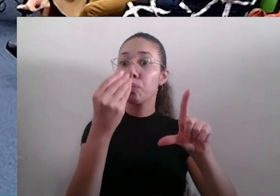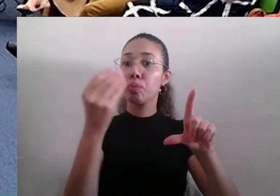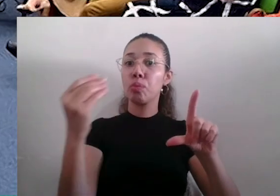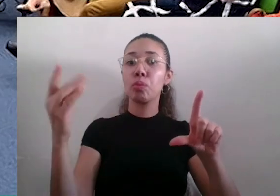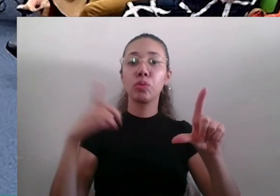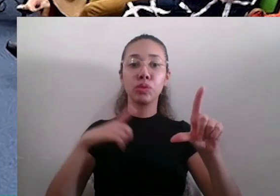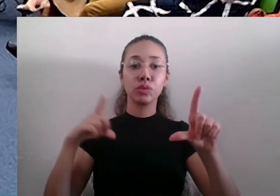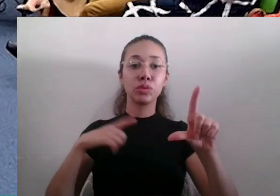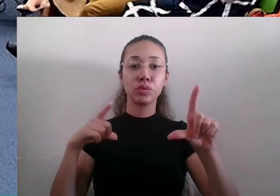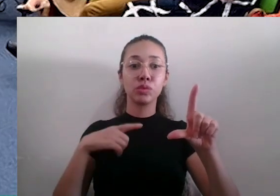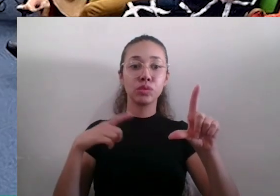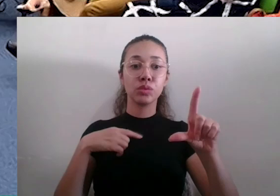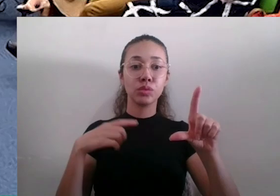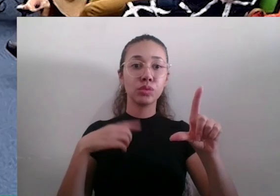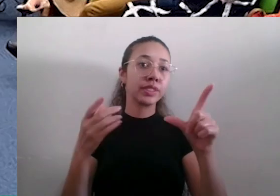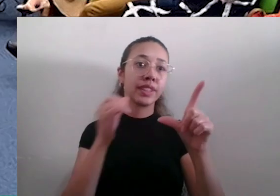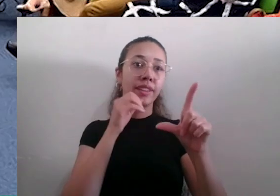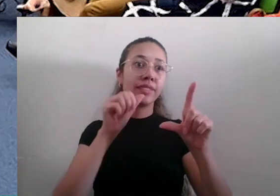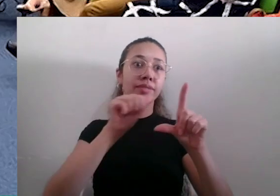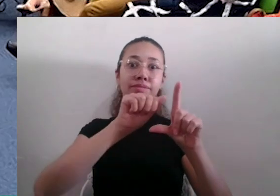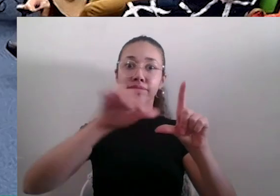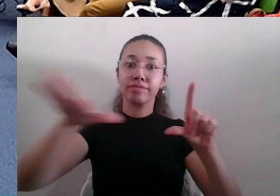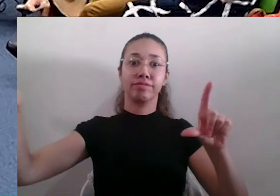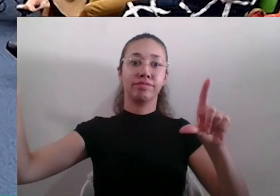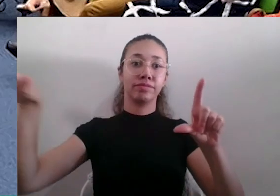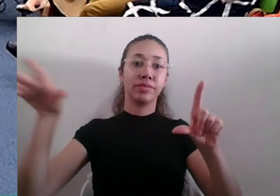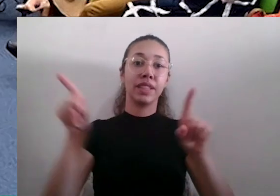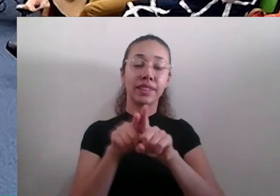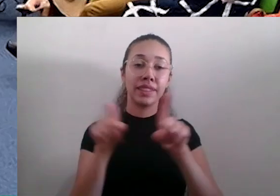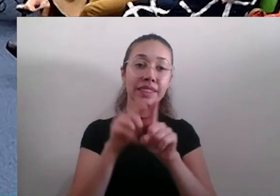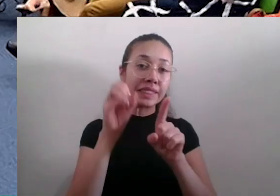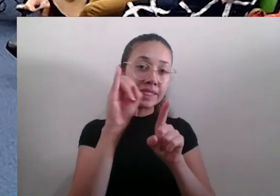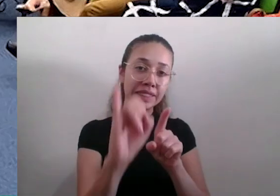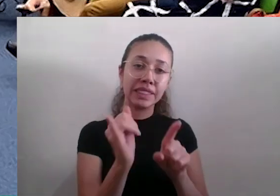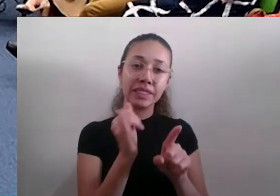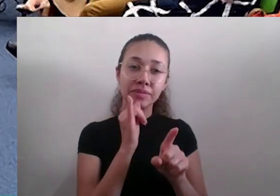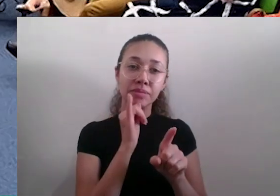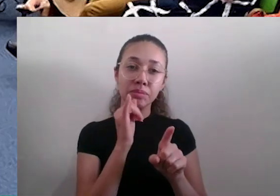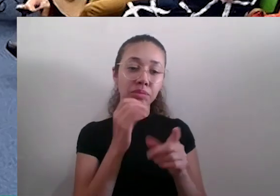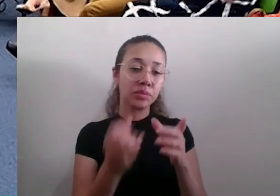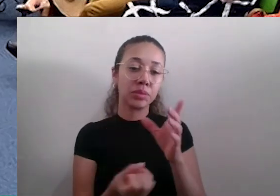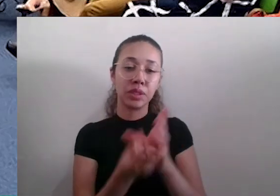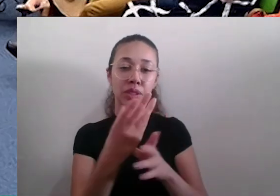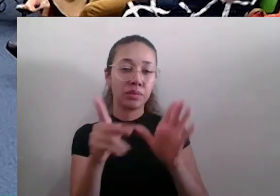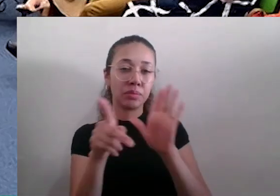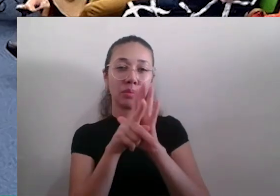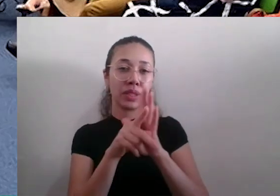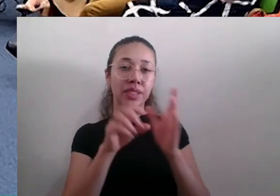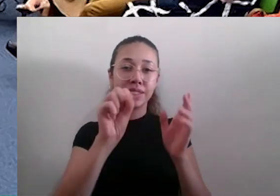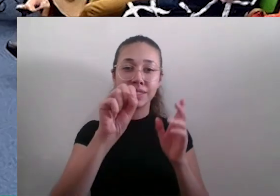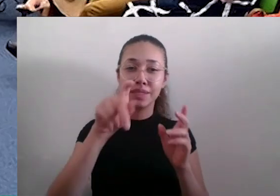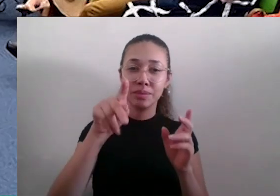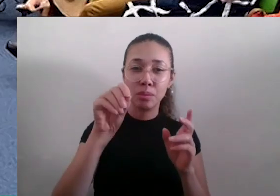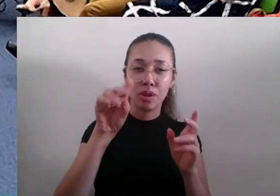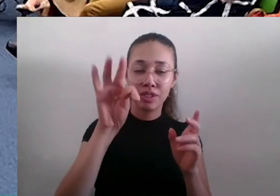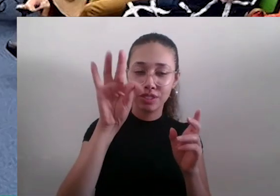produto independente tipo rádio novela apresenta a gente tem dado de audiência se for um produto que a gente fez pro Spotify para para Amazon music ou para Globo a gente não